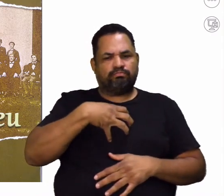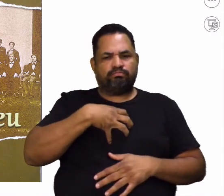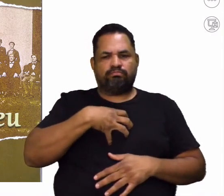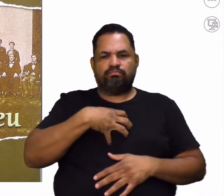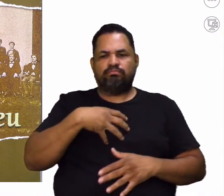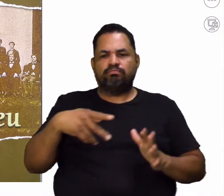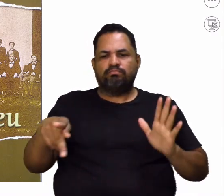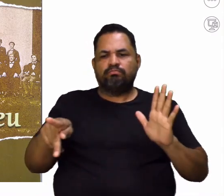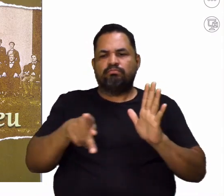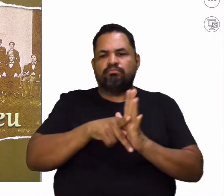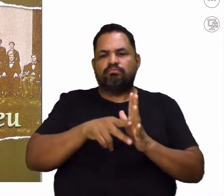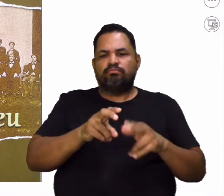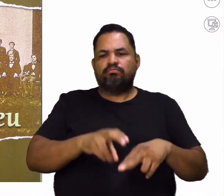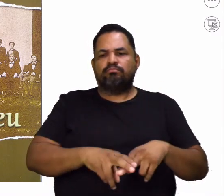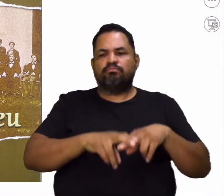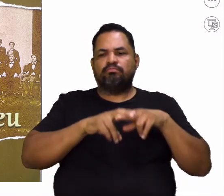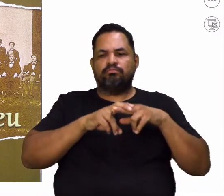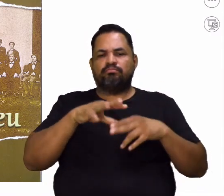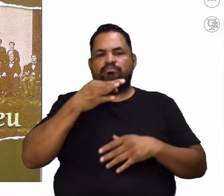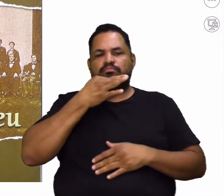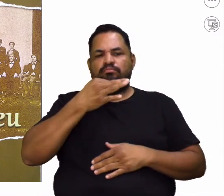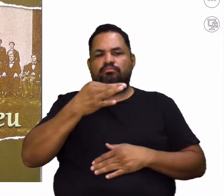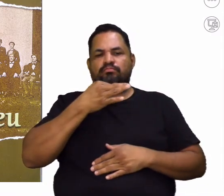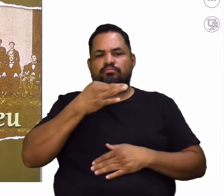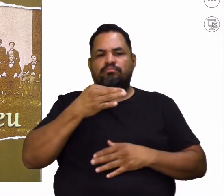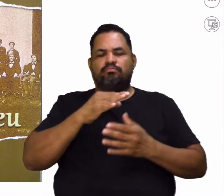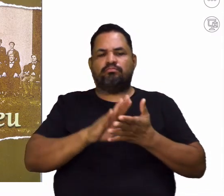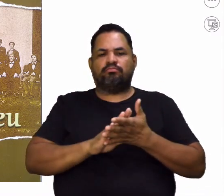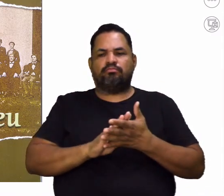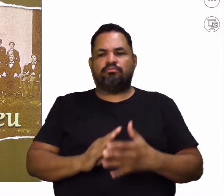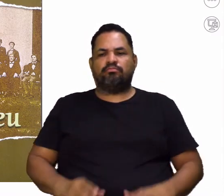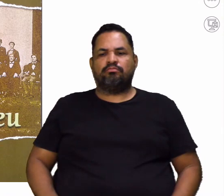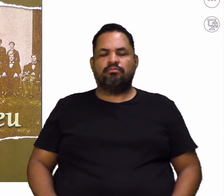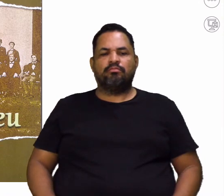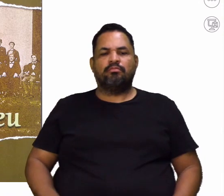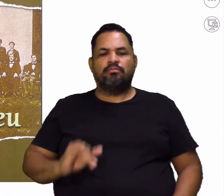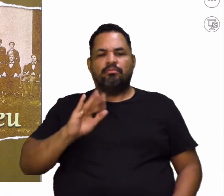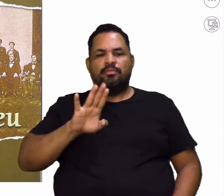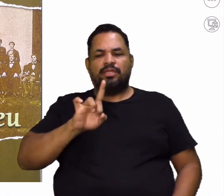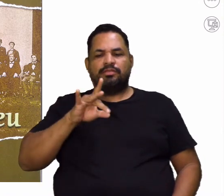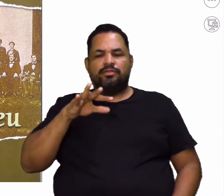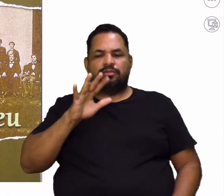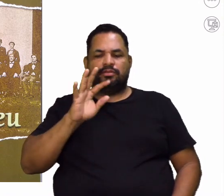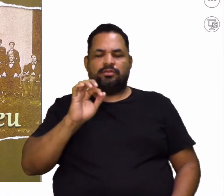por isso que alguns crítico considere impressionista